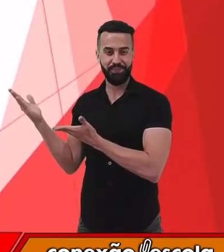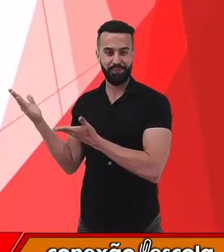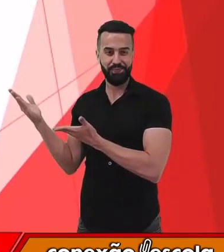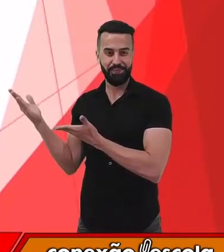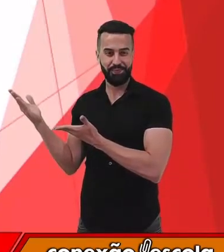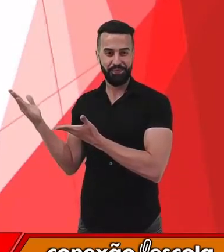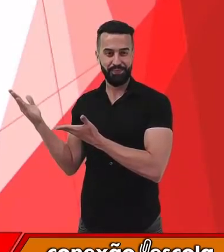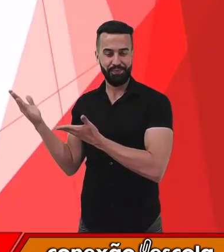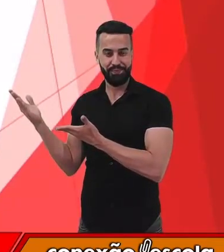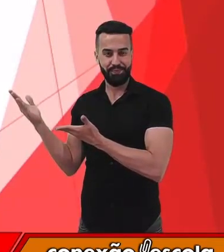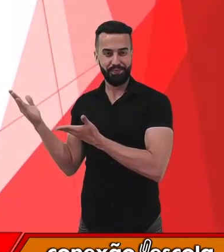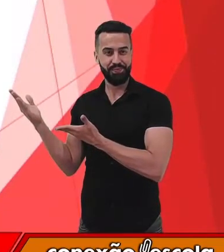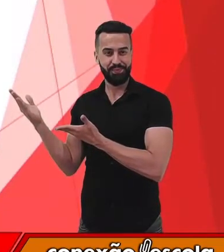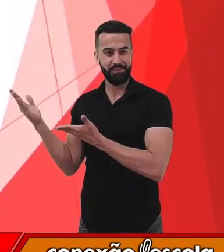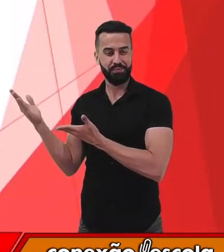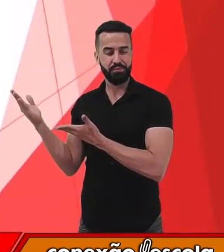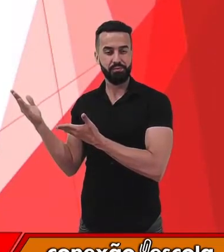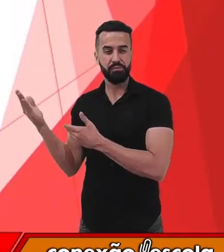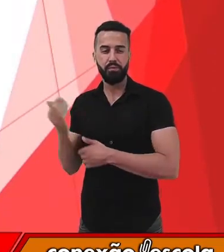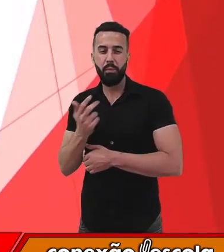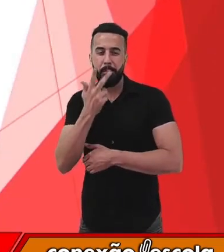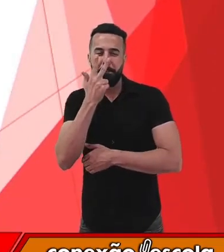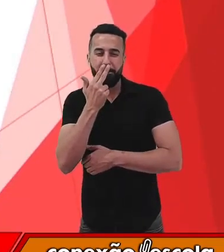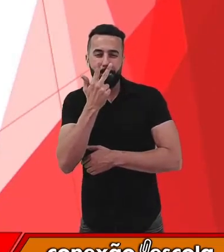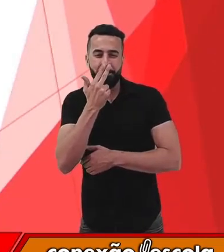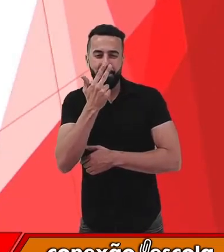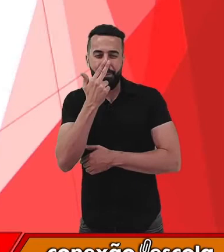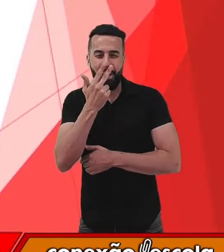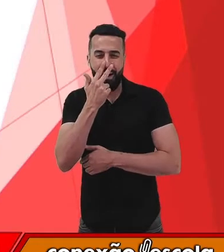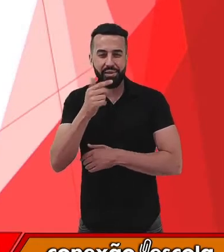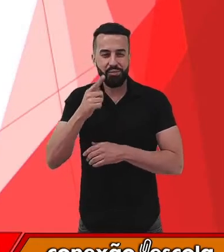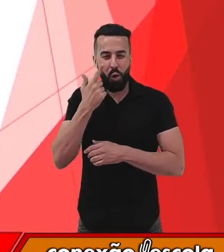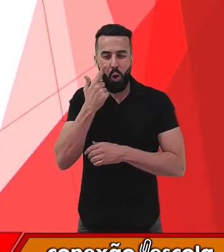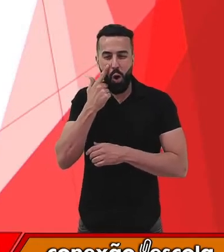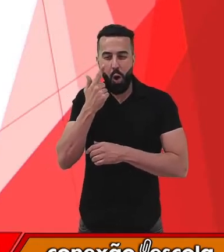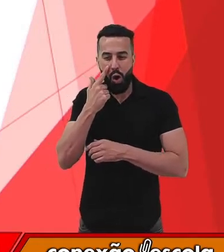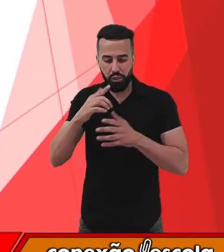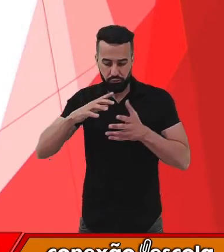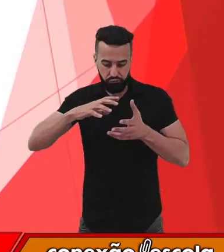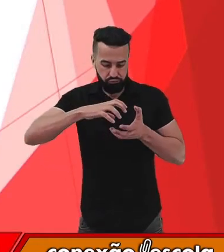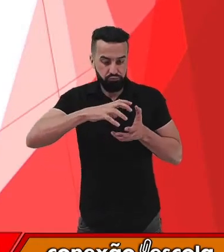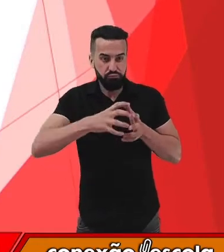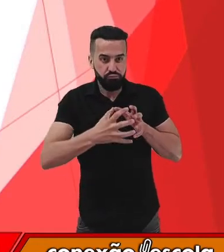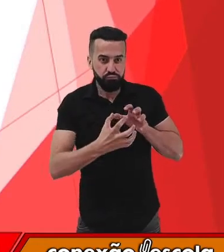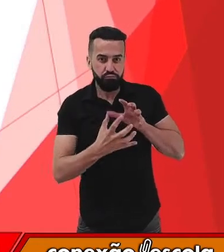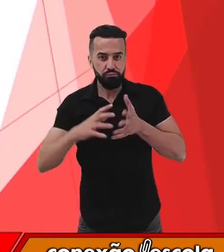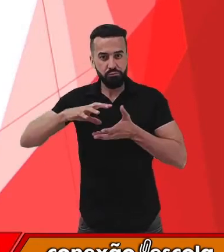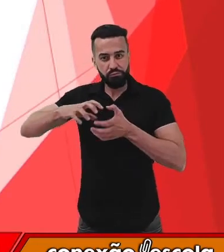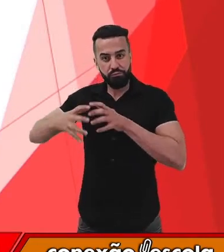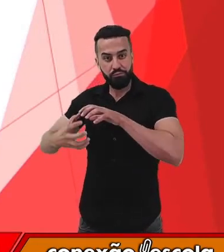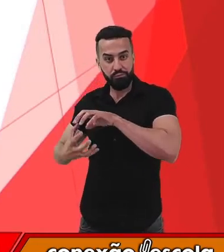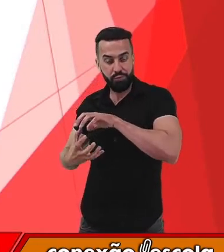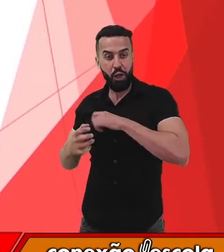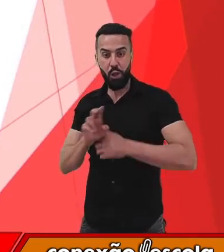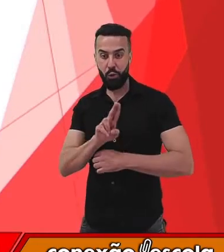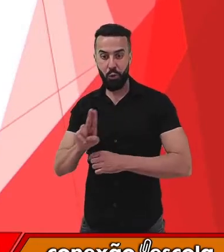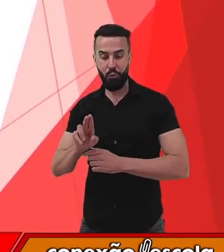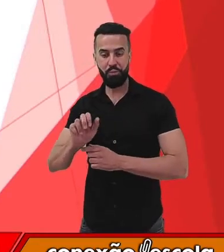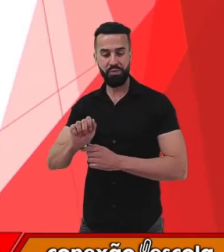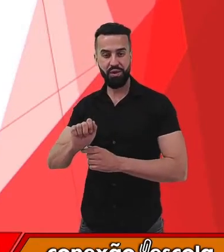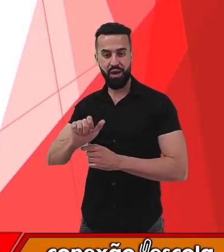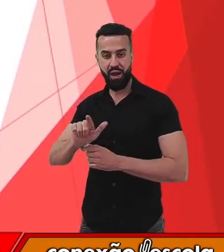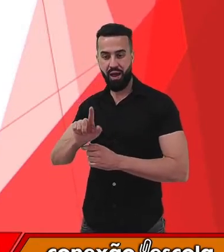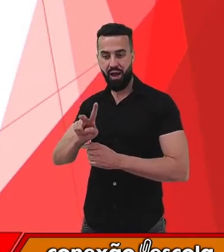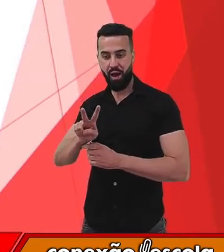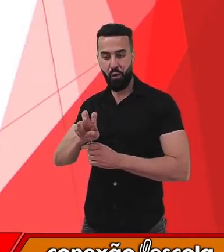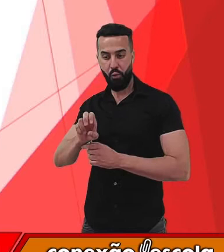essas partes semelhantes a sacos formam o que nós chamamos de alvéolos pulmonares.